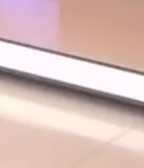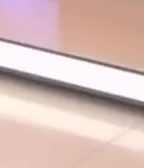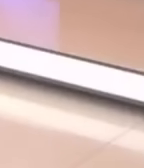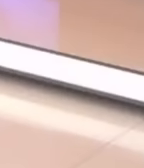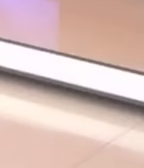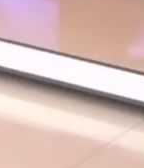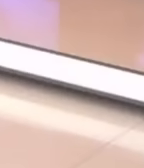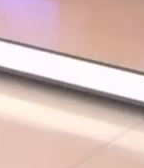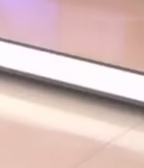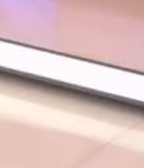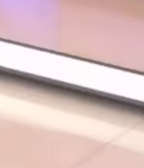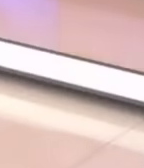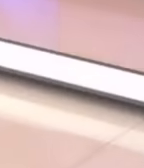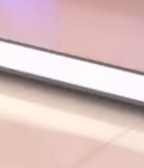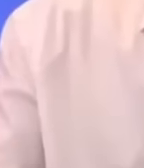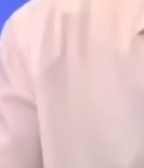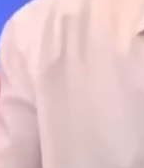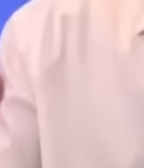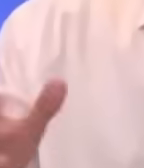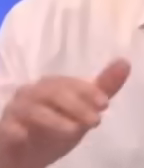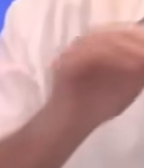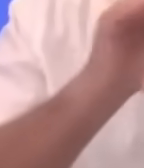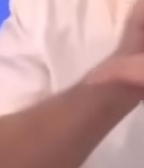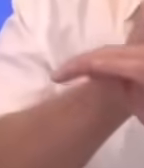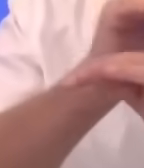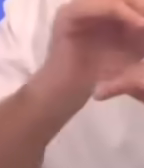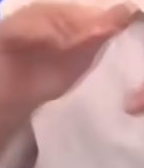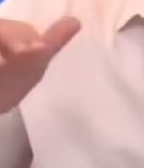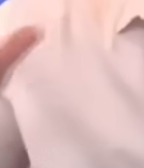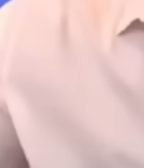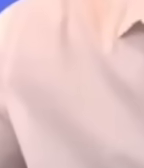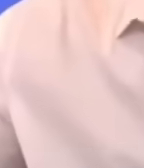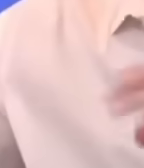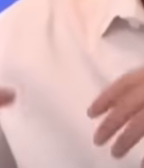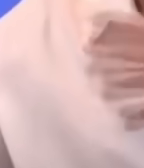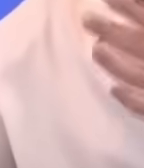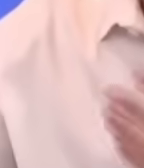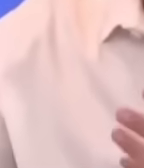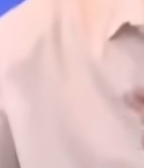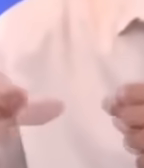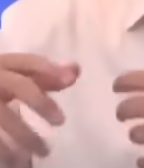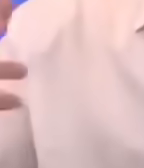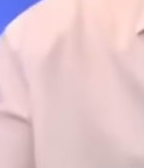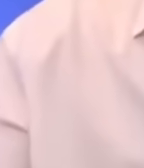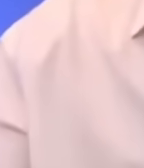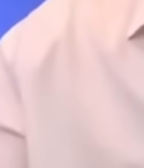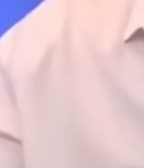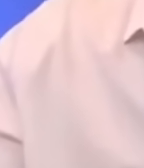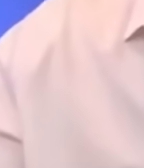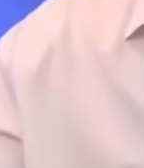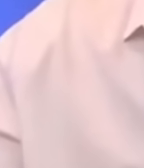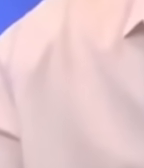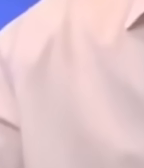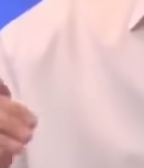justiça que diz a justiça é cega. O que que isso quer dizer? Vai tratar todo mundo da mesma maneira, o que a gente sabe que é uma falácia, mas em tese